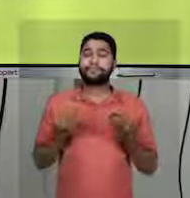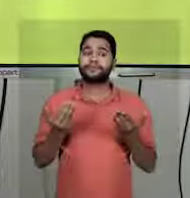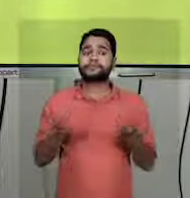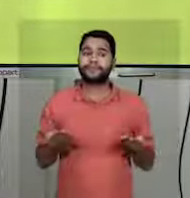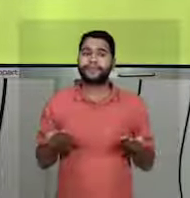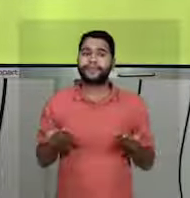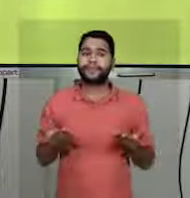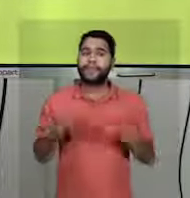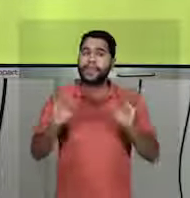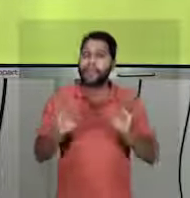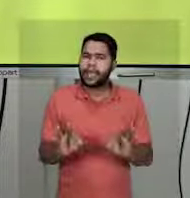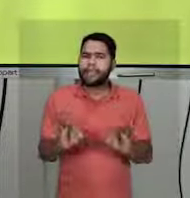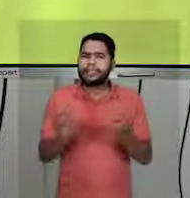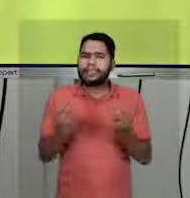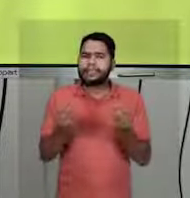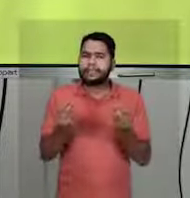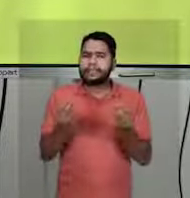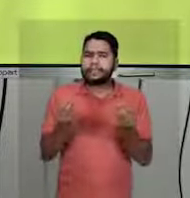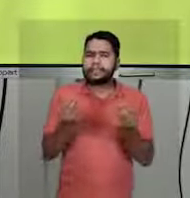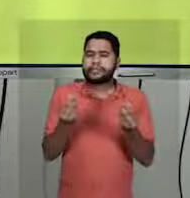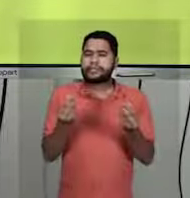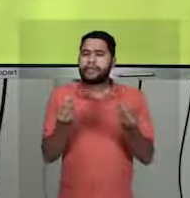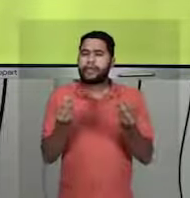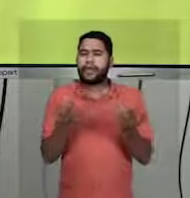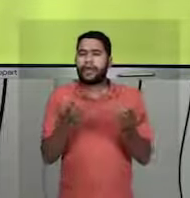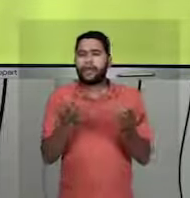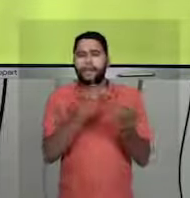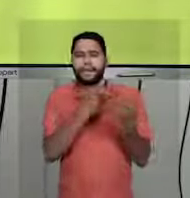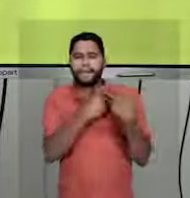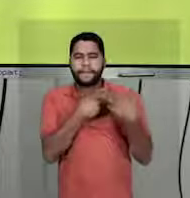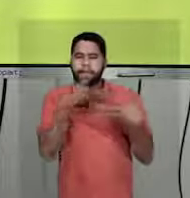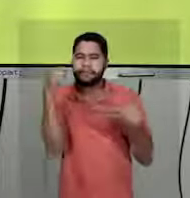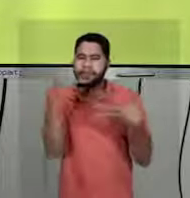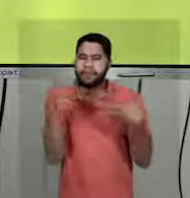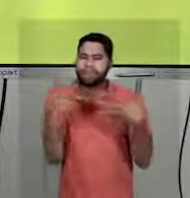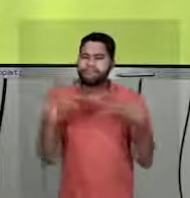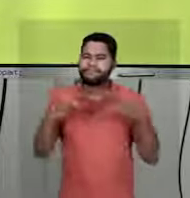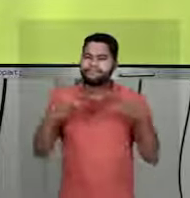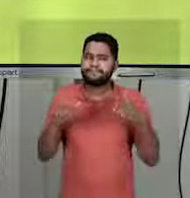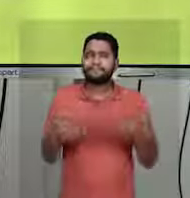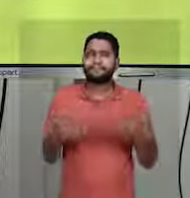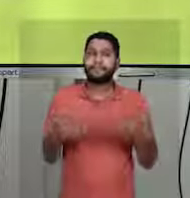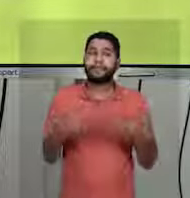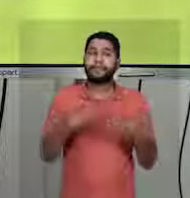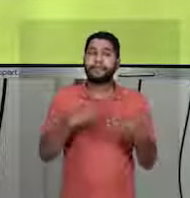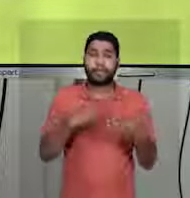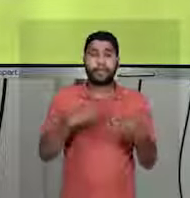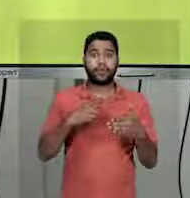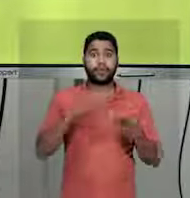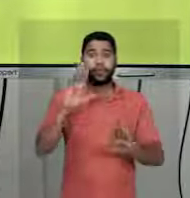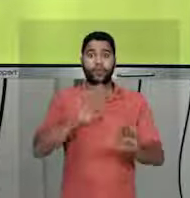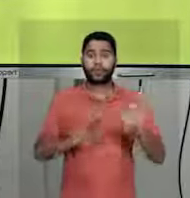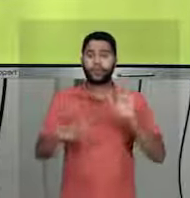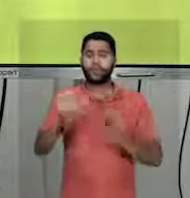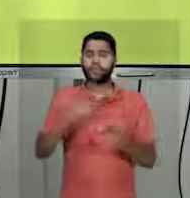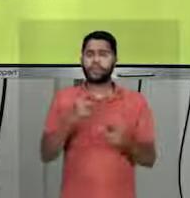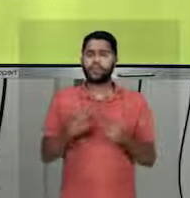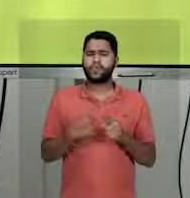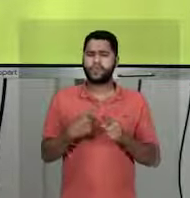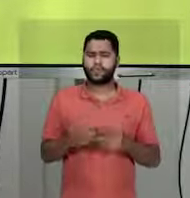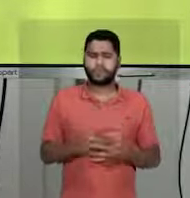é extremamente delicado e as funções são bem, né, específicas, a gente tem que cuidar dele. Por quê?